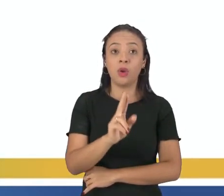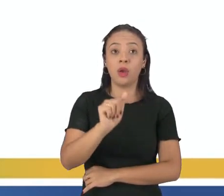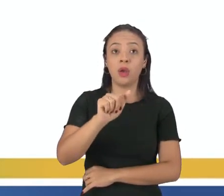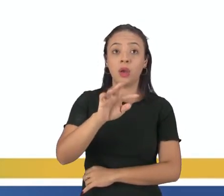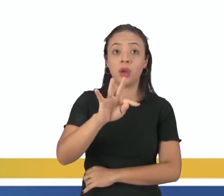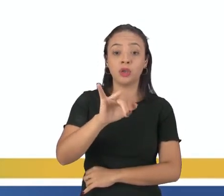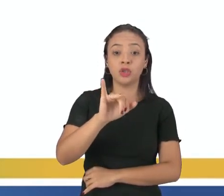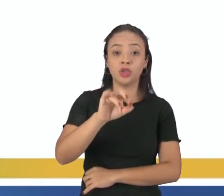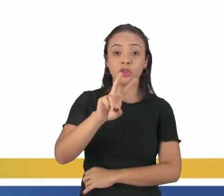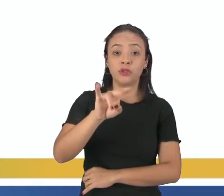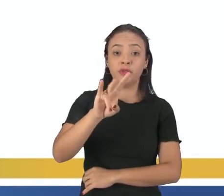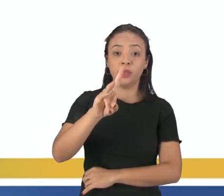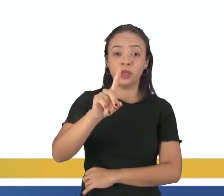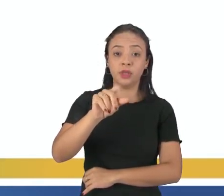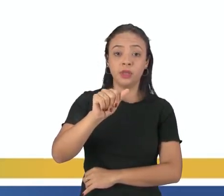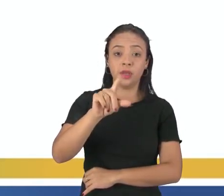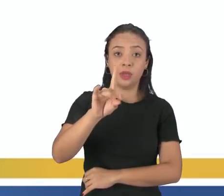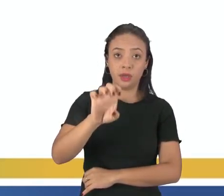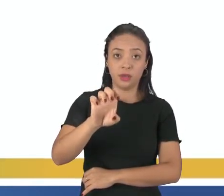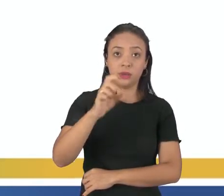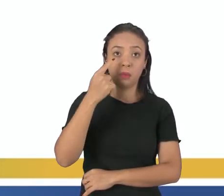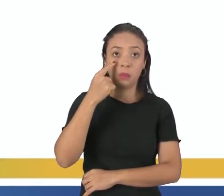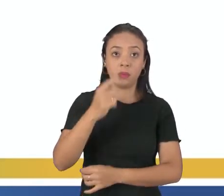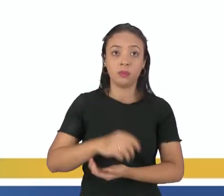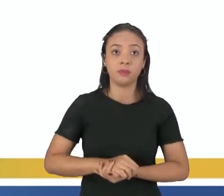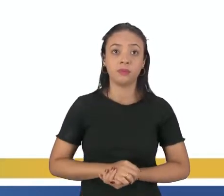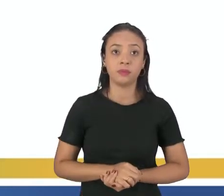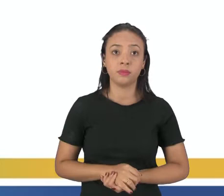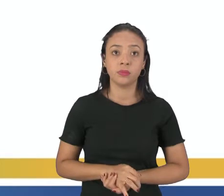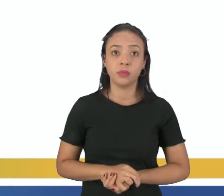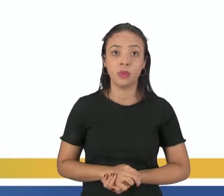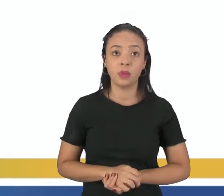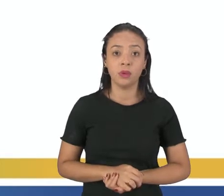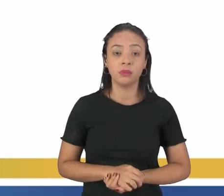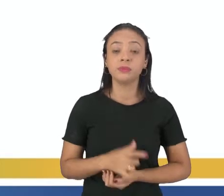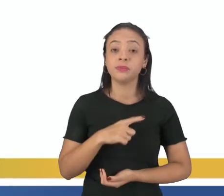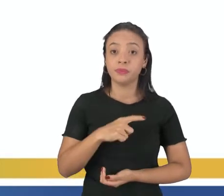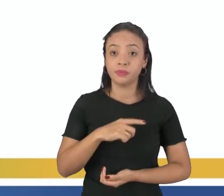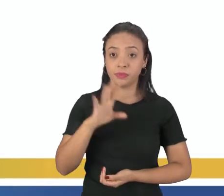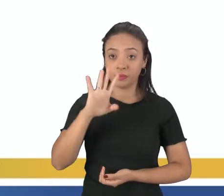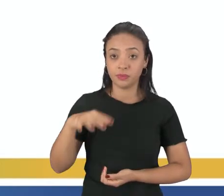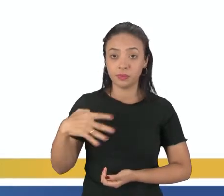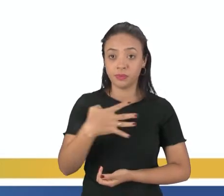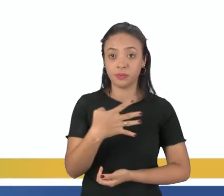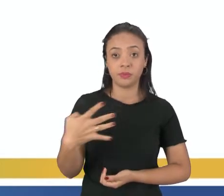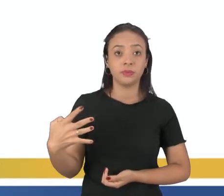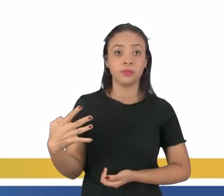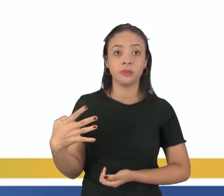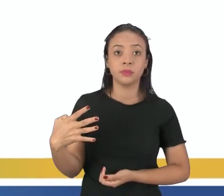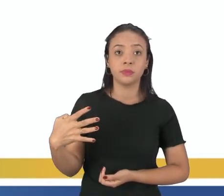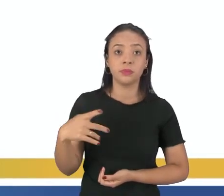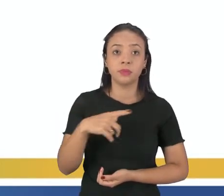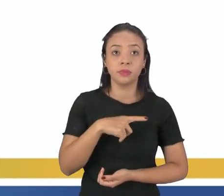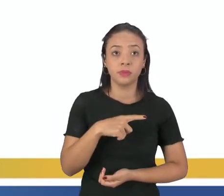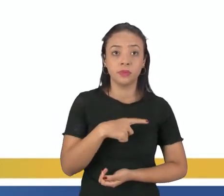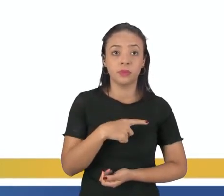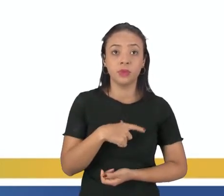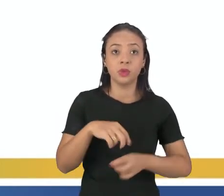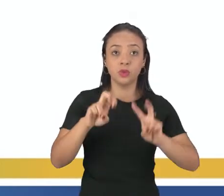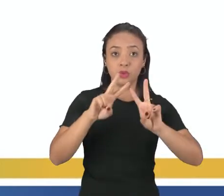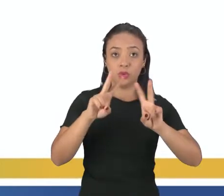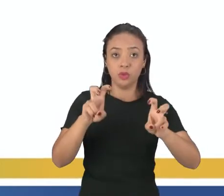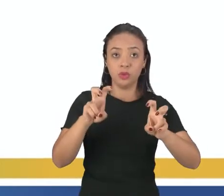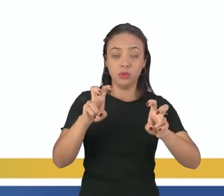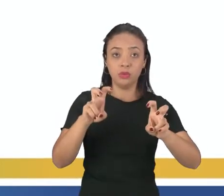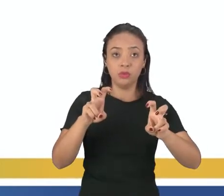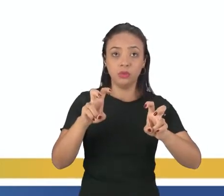atividade. Observe abaixo. Observem coisas que eu tenho aqui nessa minha tabela. Eu tenho um título para